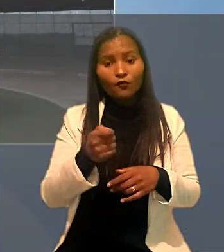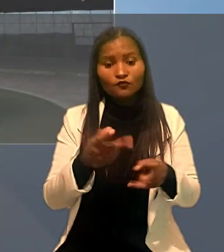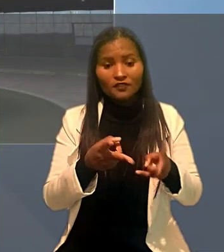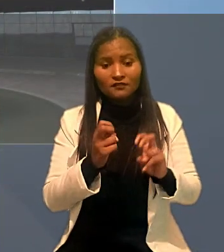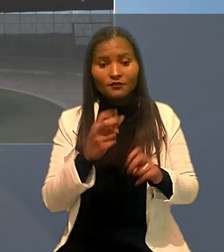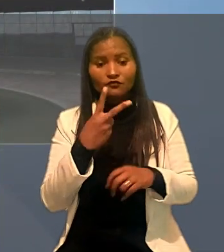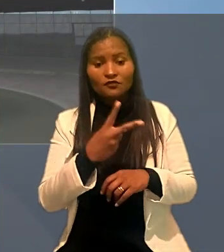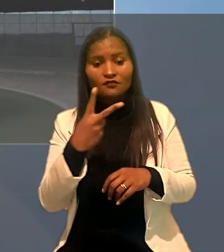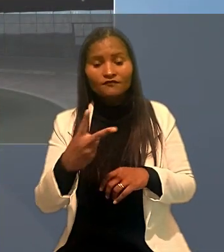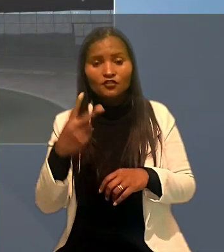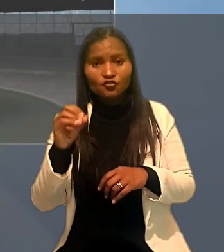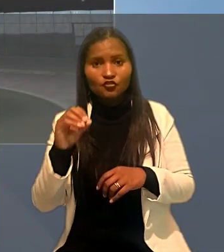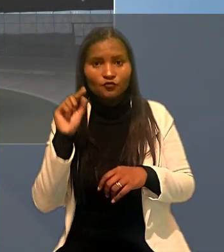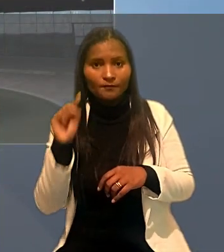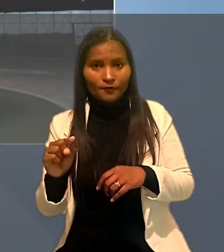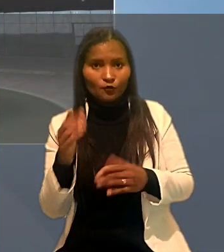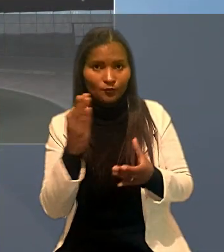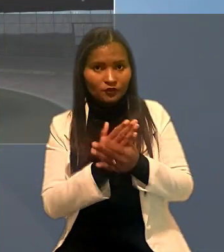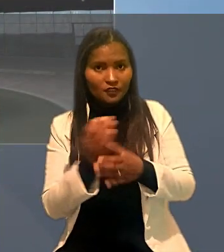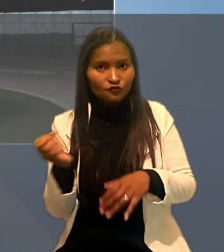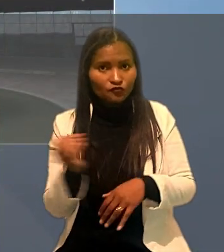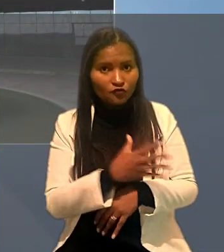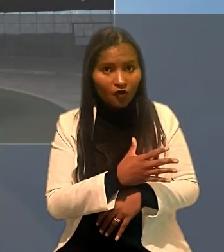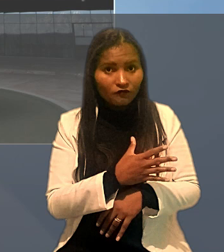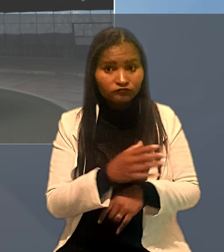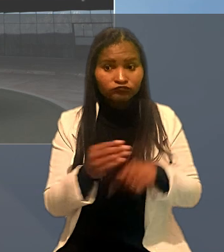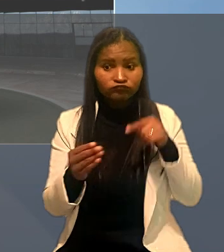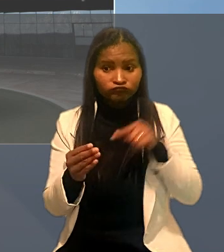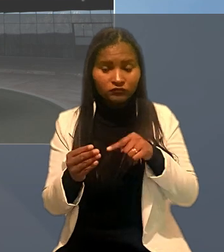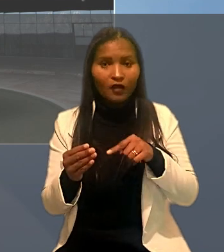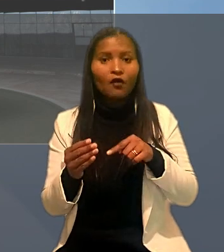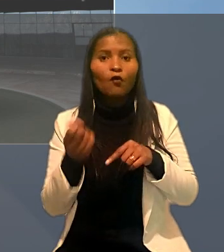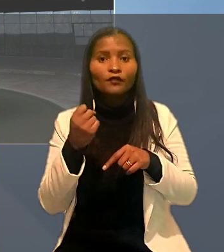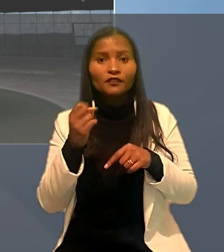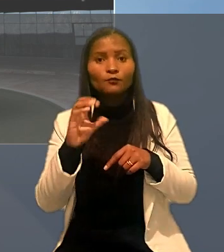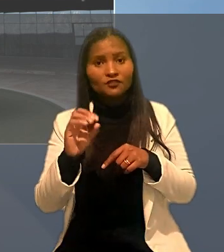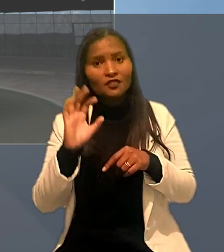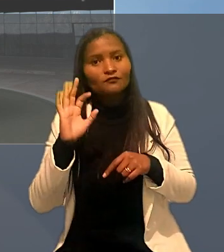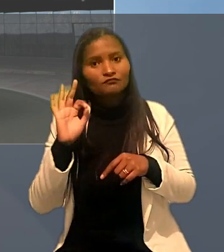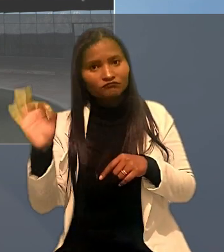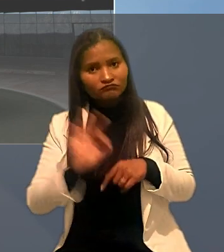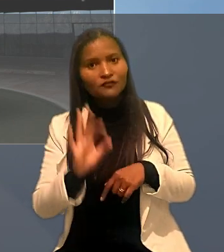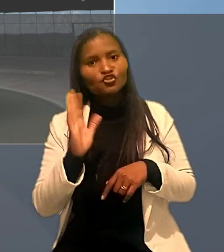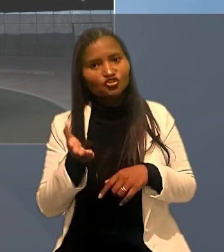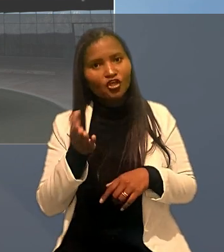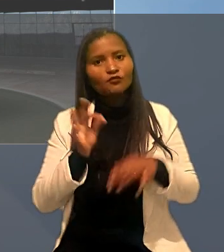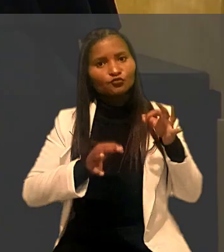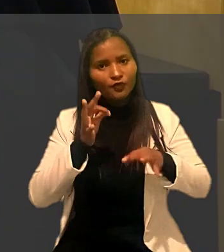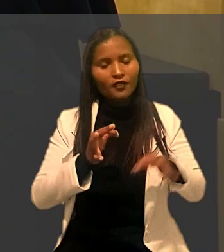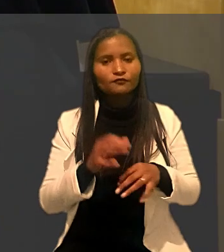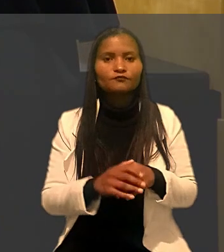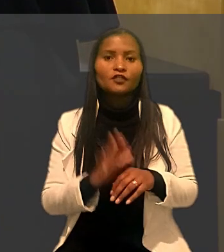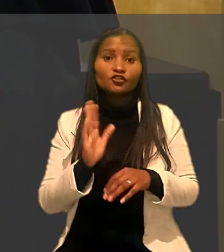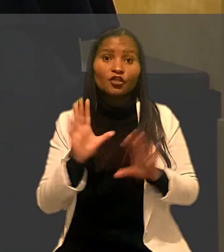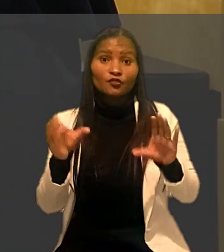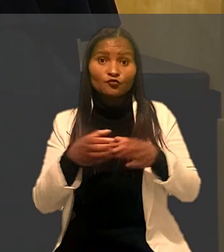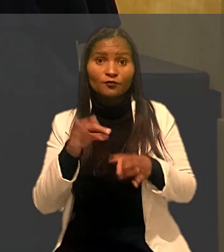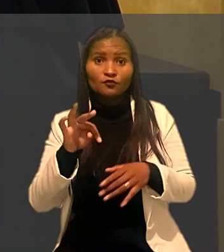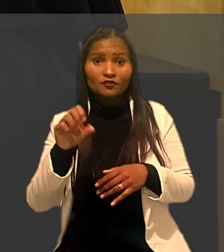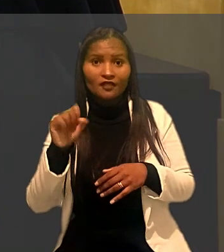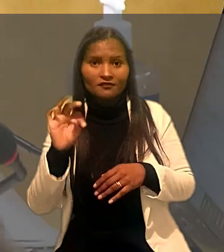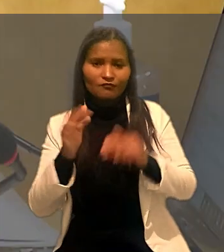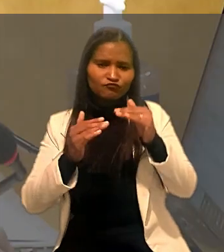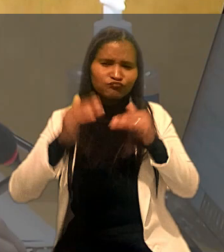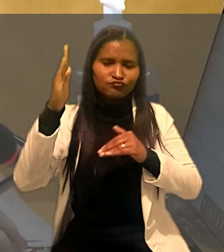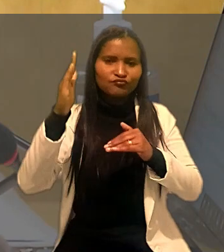agosto, foram recebidos cerca de 221 mil casos novos. Desses, 80% foram julgados. Já as turmas do